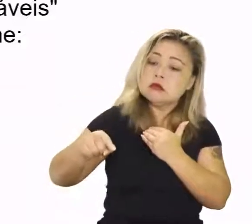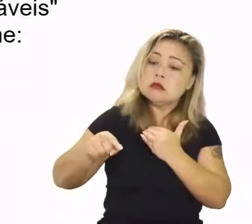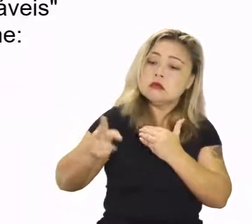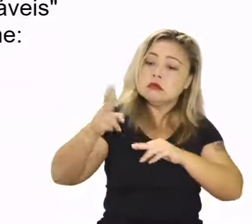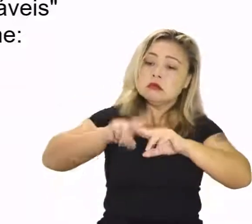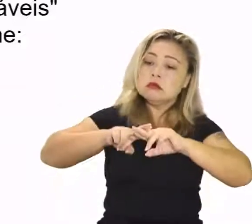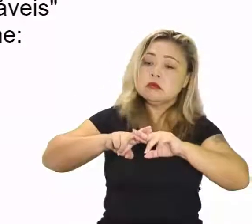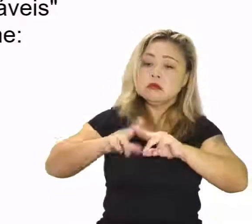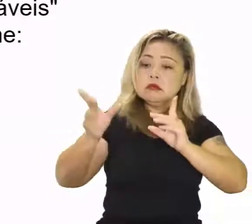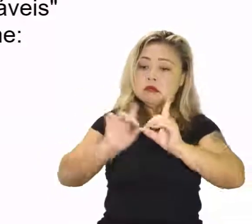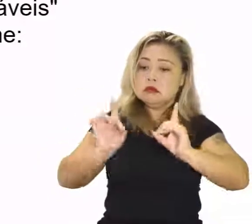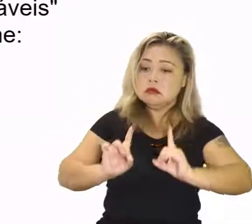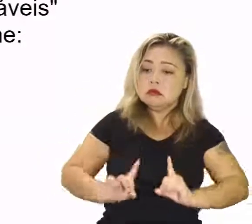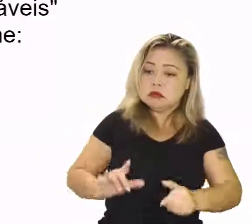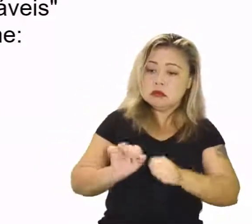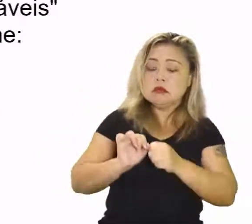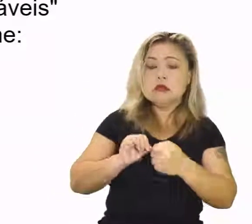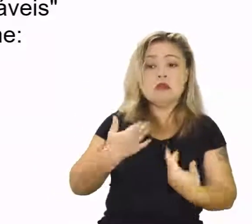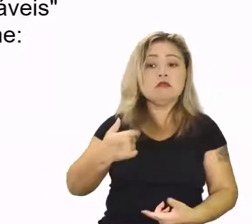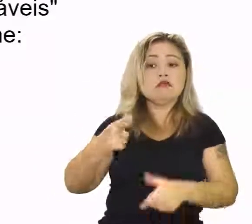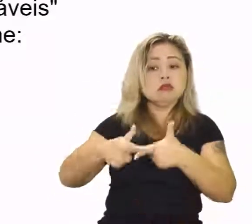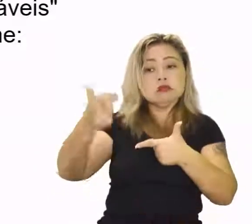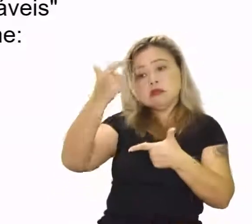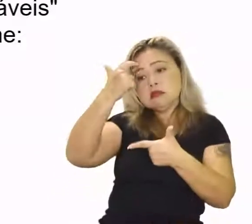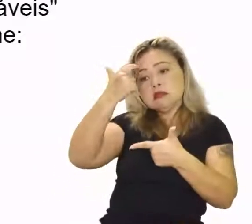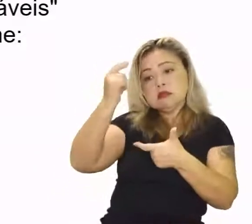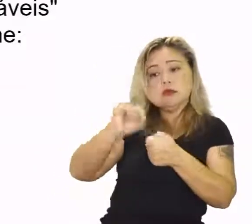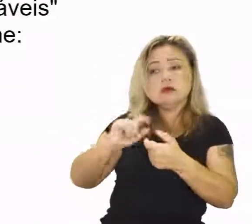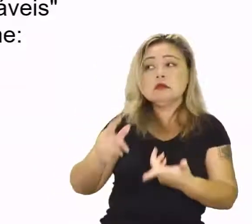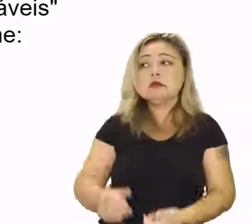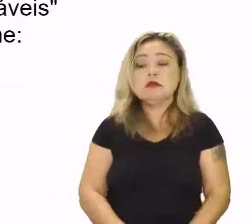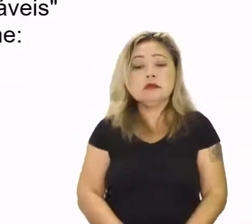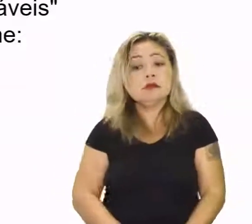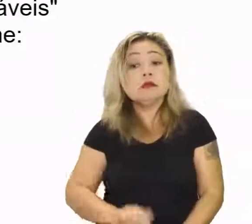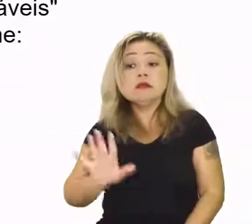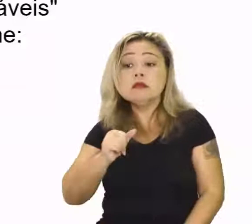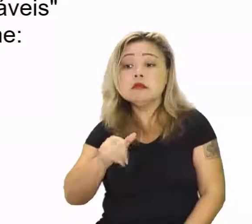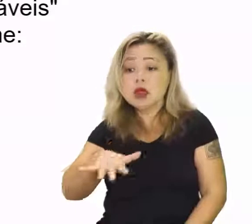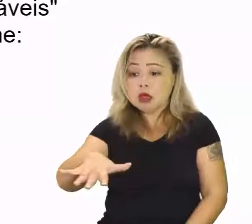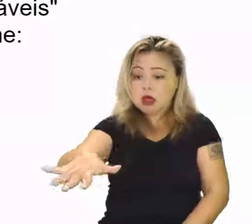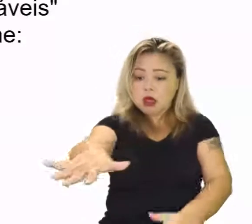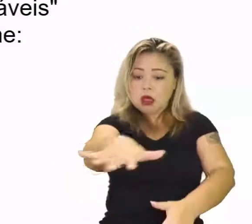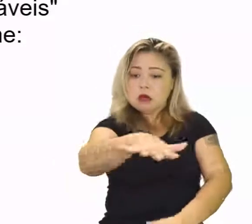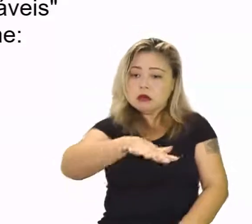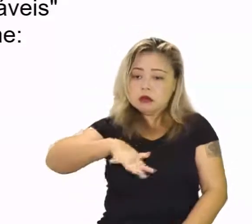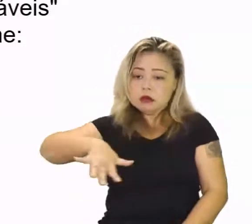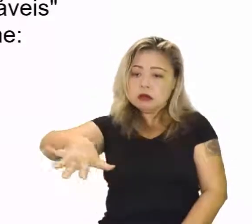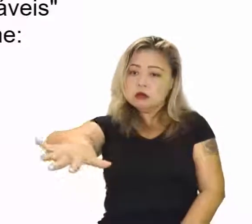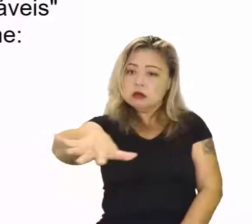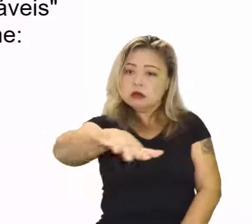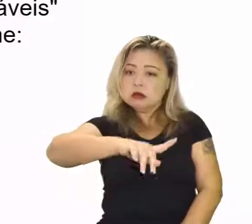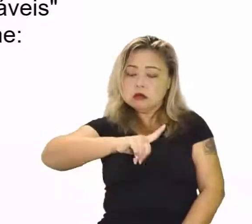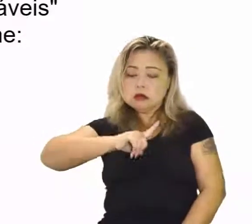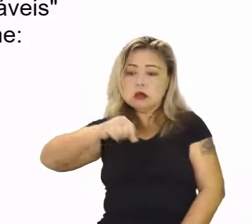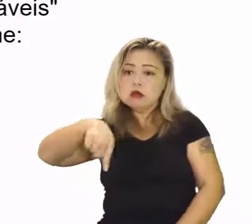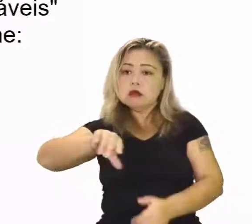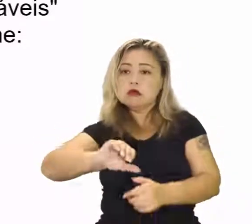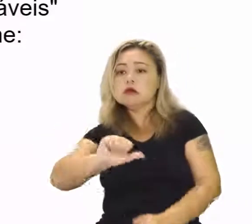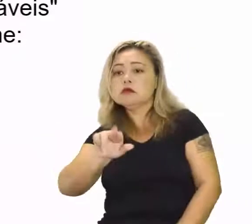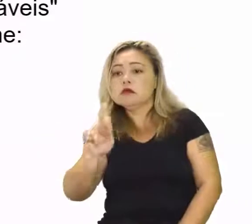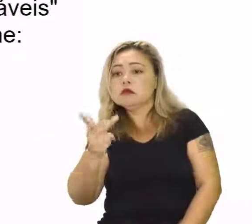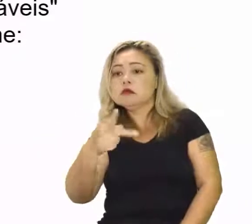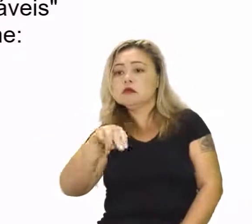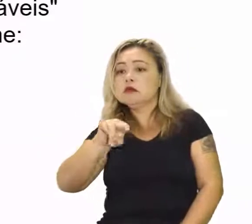desses deficientes físicos e mentais. Os campos de concentração, de extermínio, como